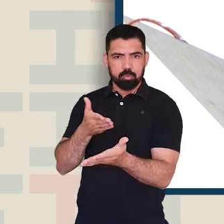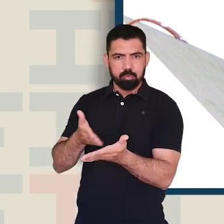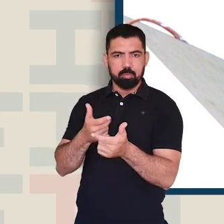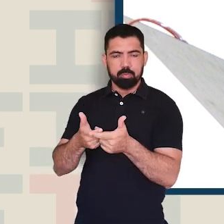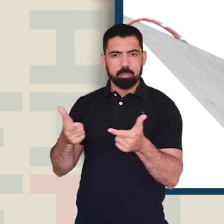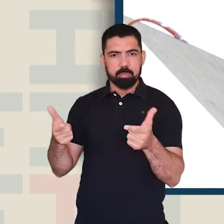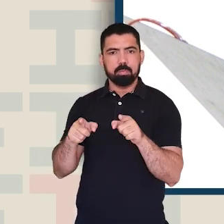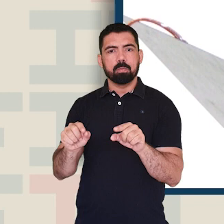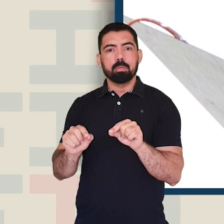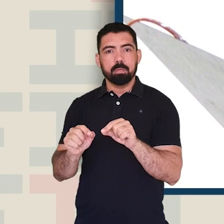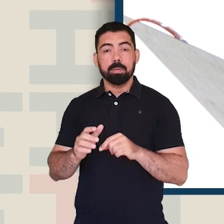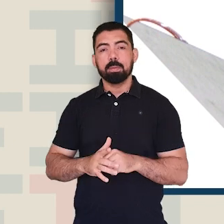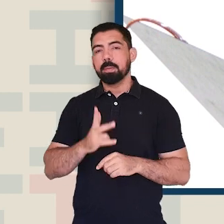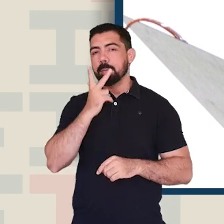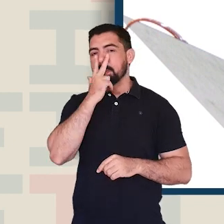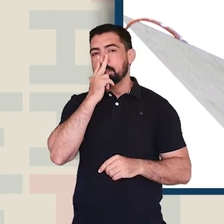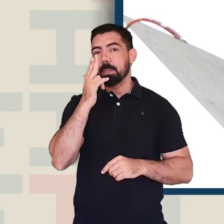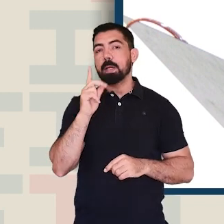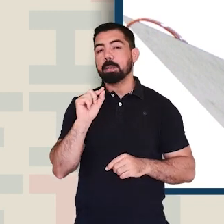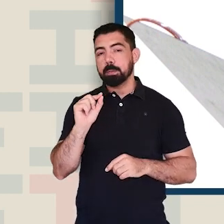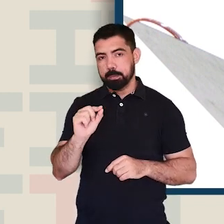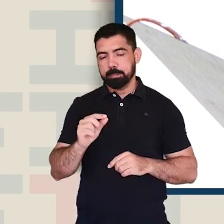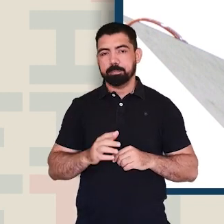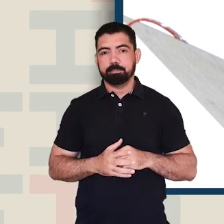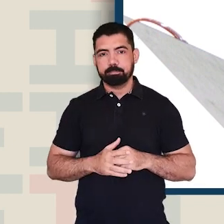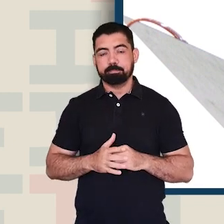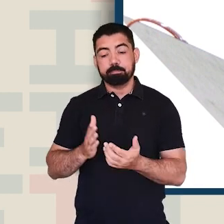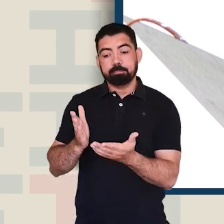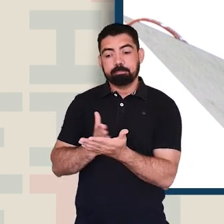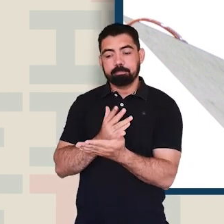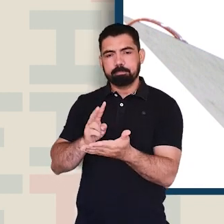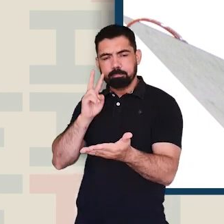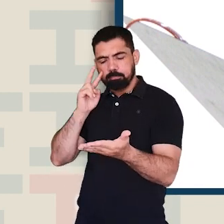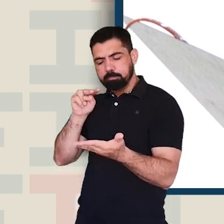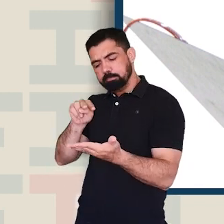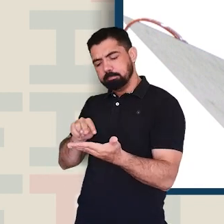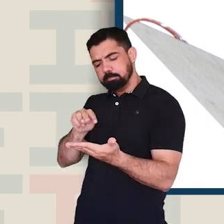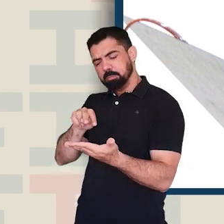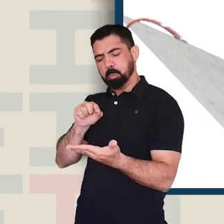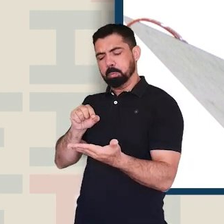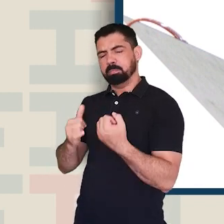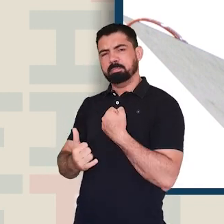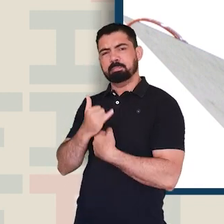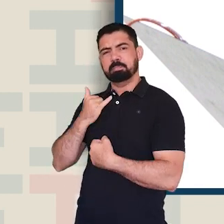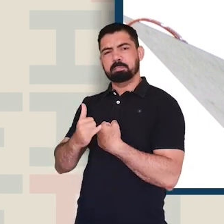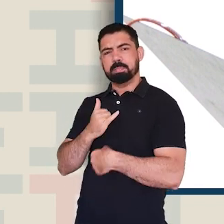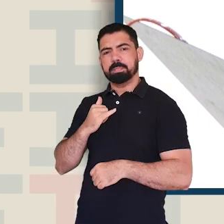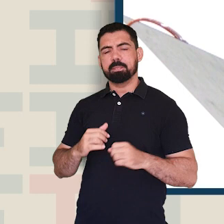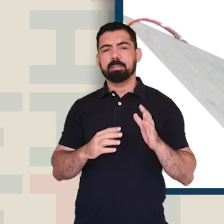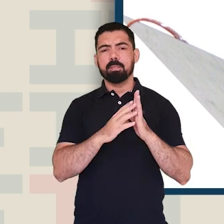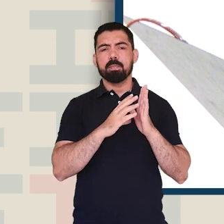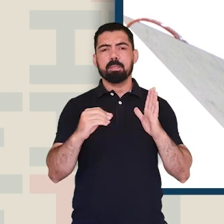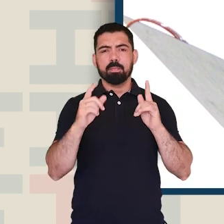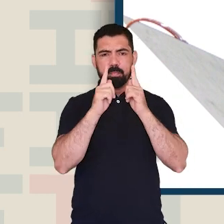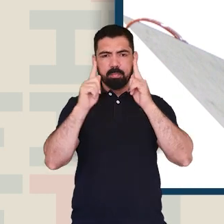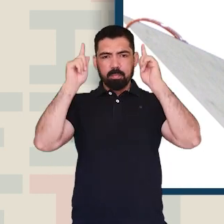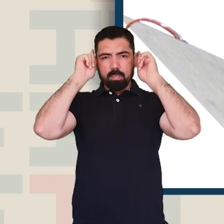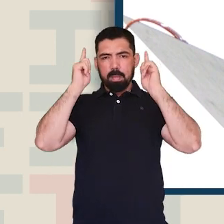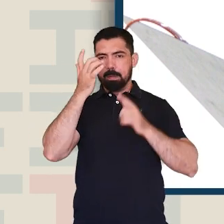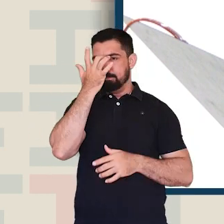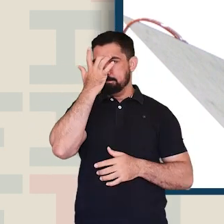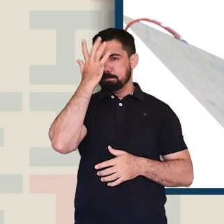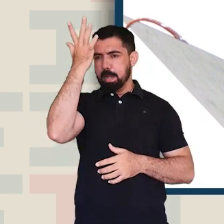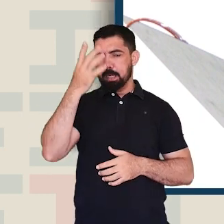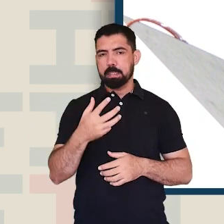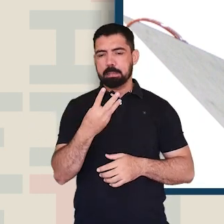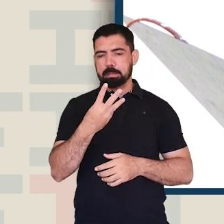digamos, quase uma picaretagem nisso. O cara, hoje eu vou ter um livro aqui com os modos estão